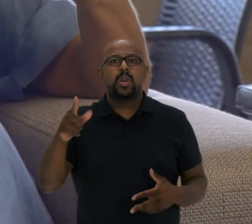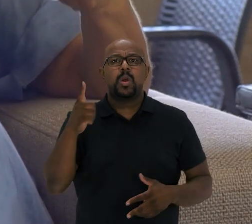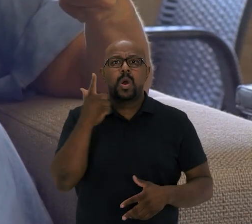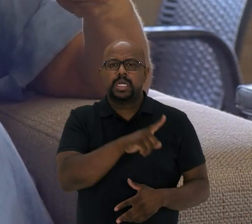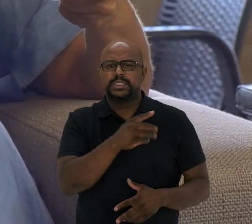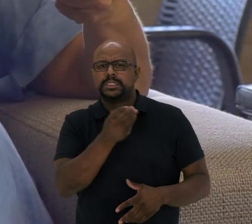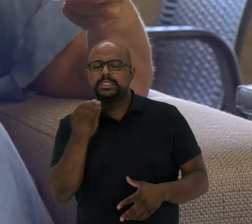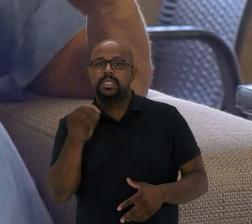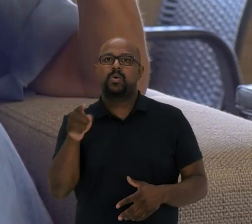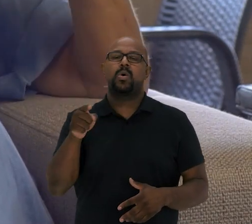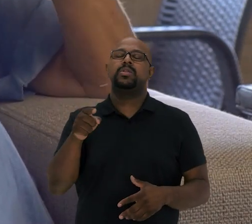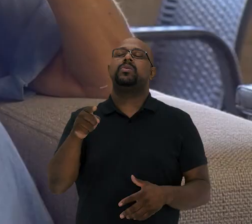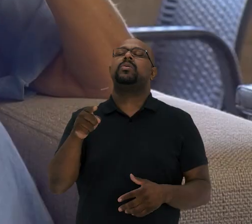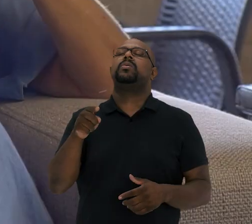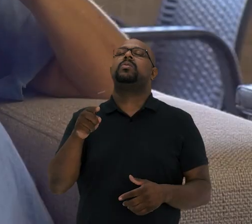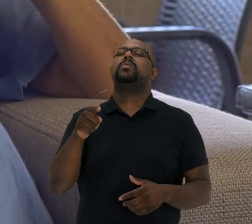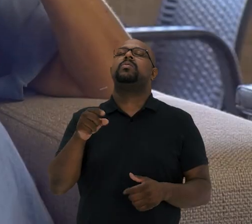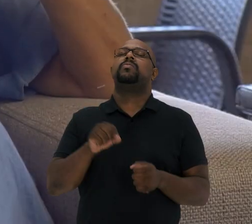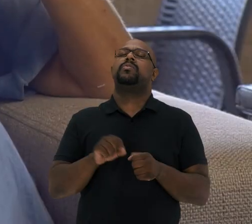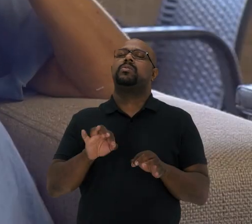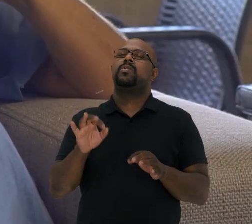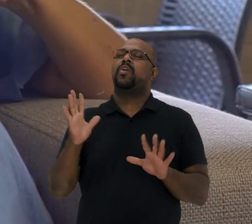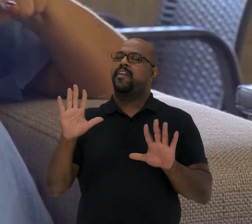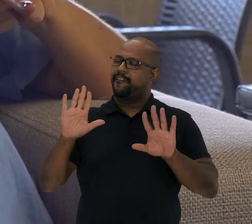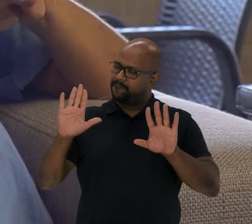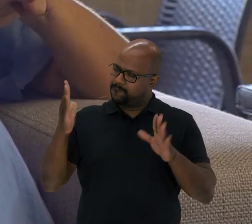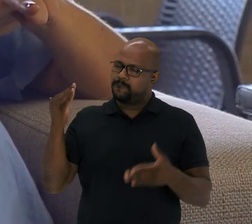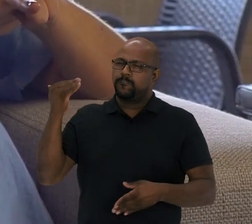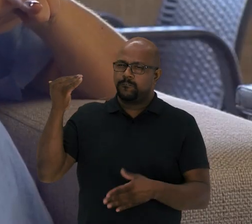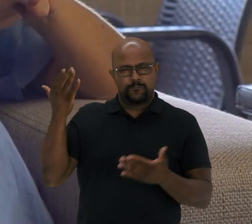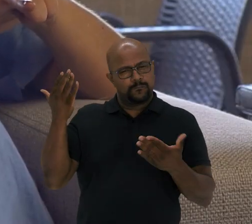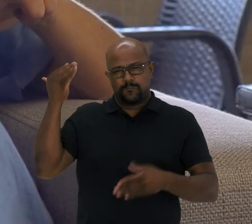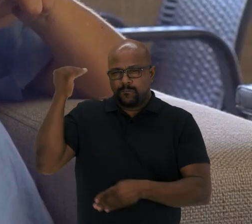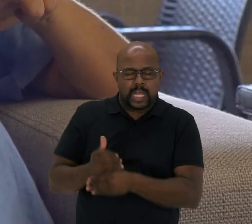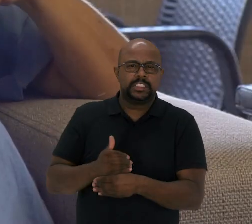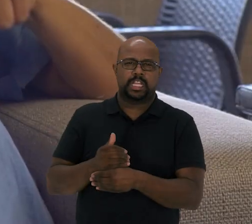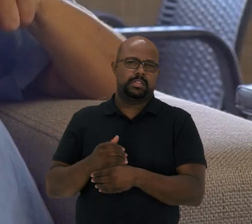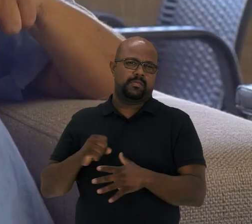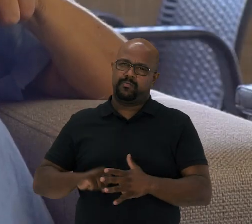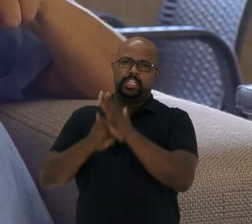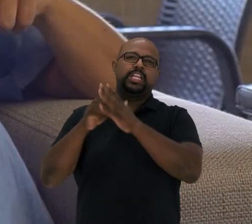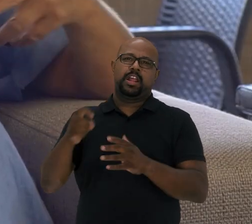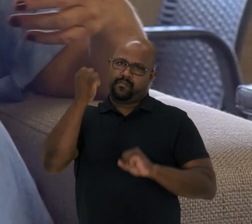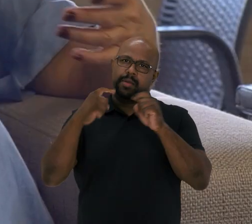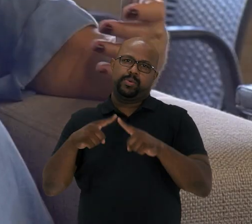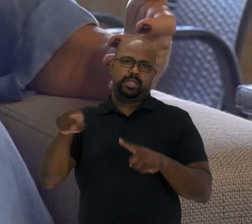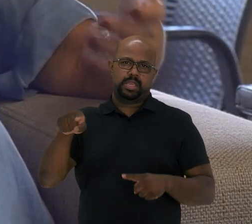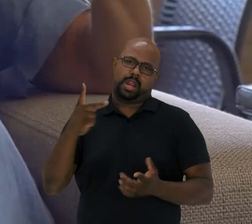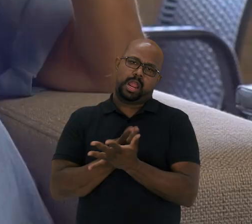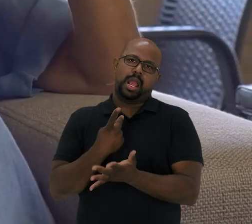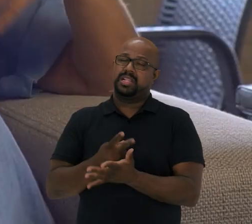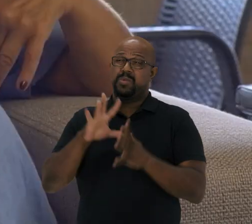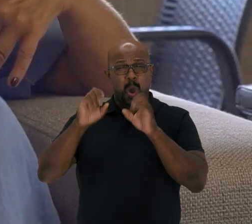ele conseguiu, quando foi fechada aquela fábrica por ser ilegal, ele